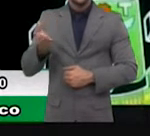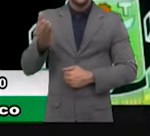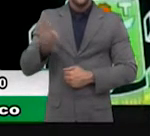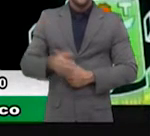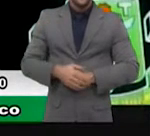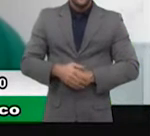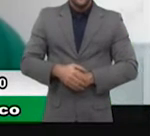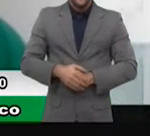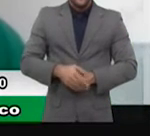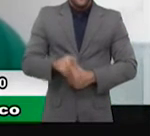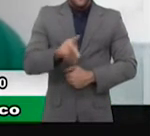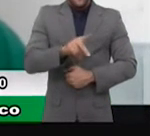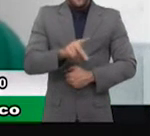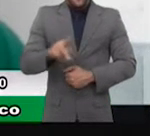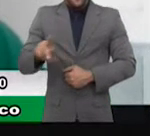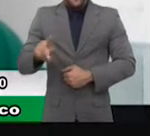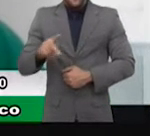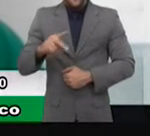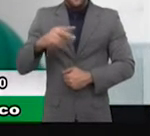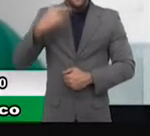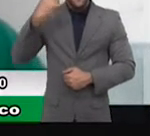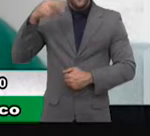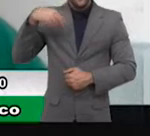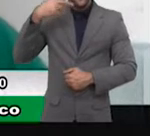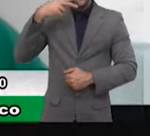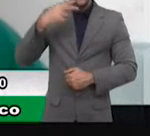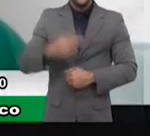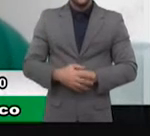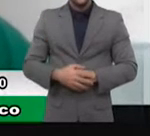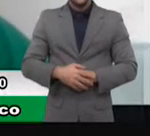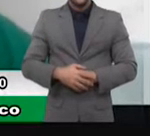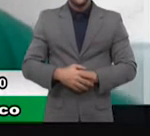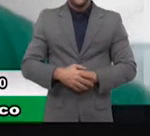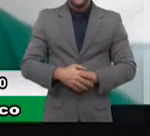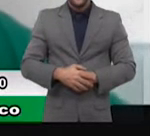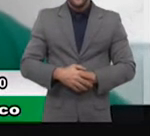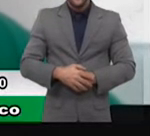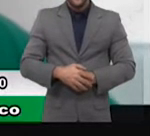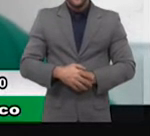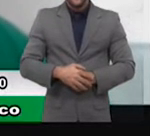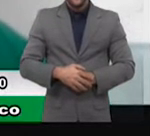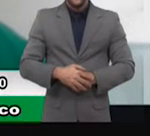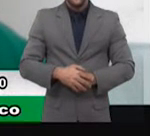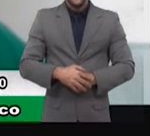Senhor presidente, senhores vereadores, aqueles que nos acompanham